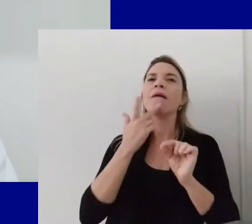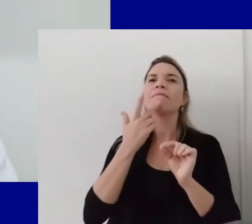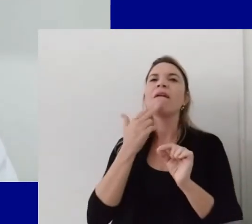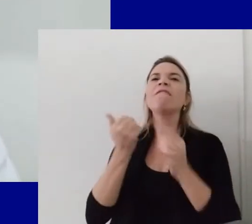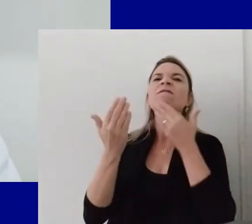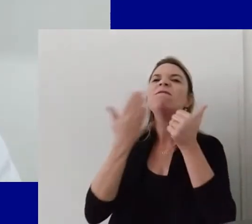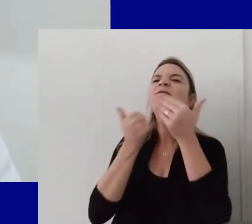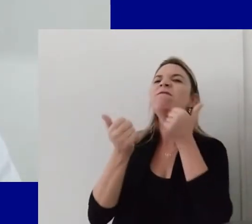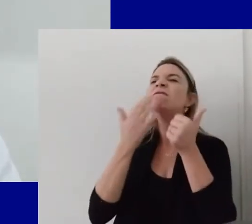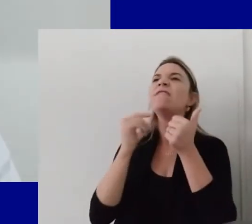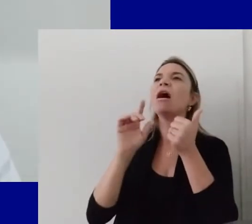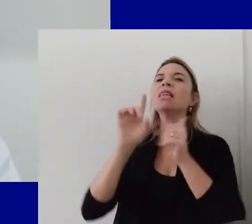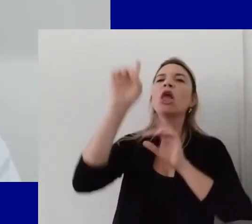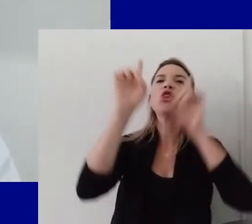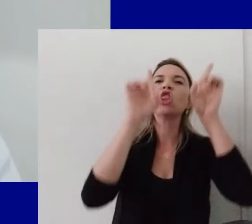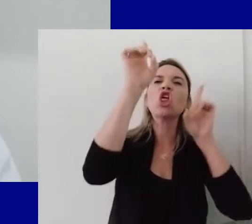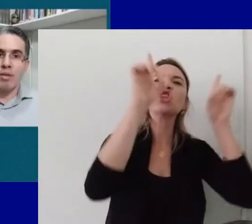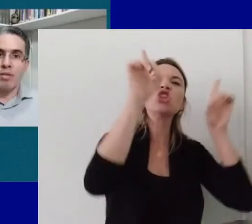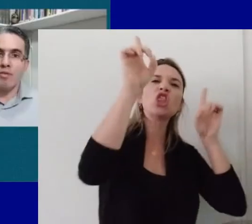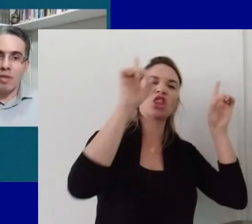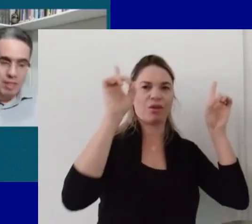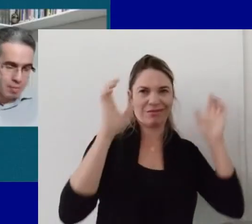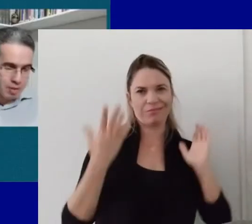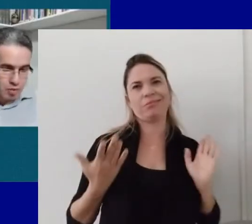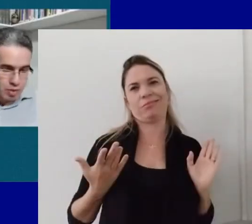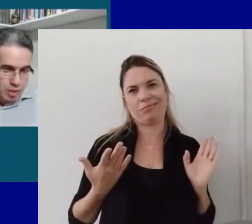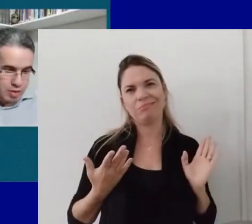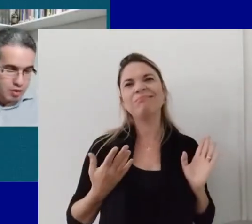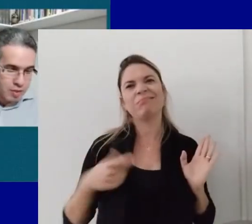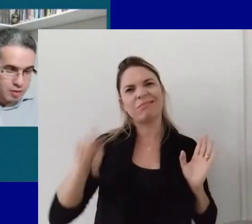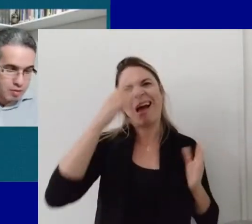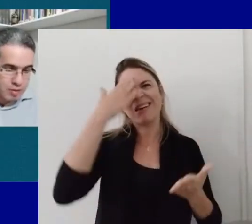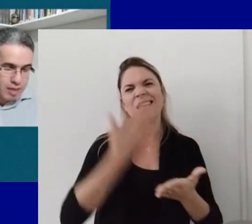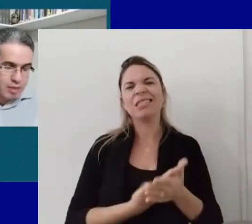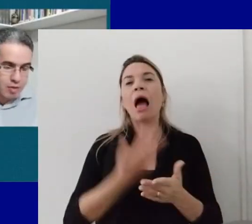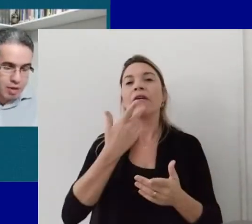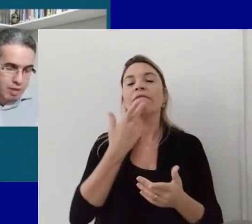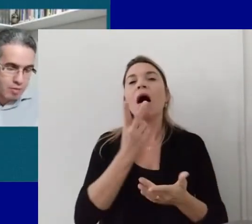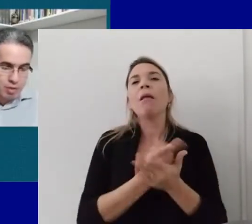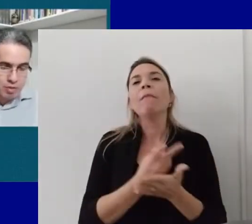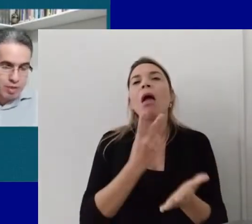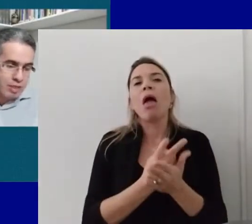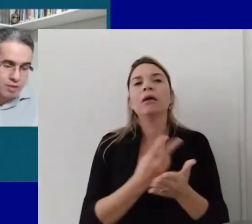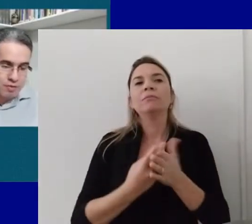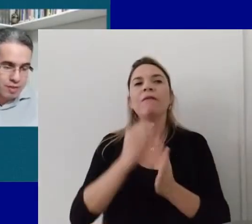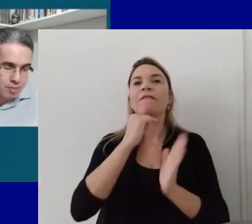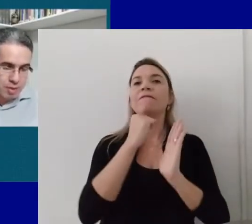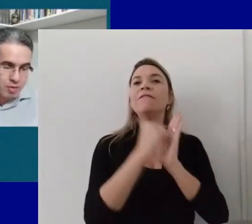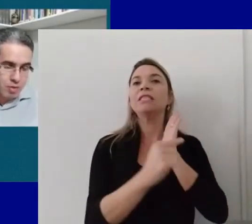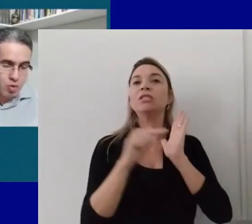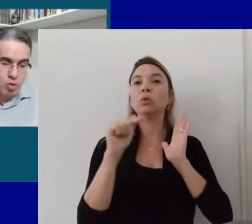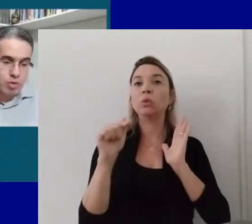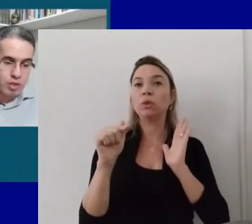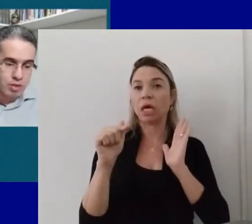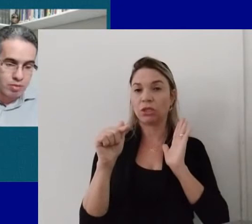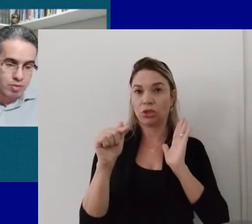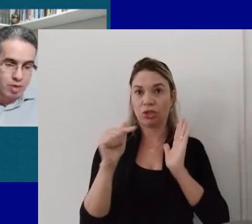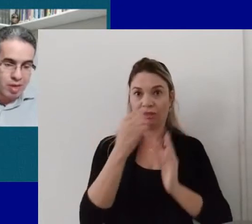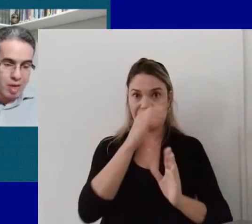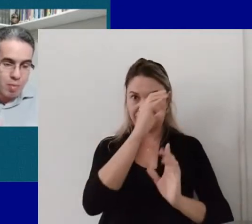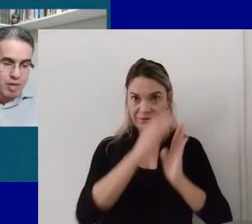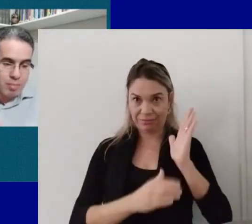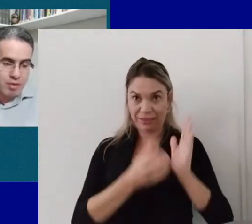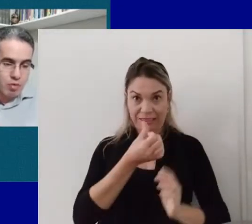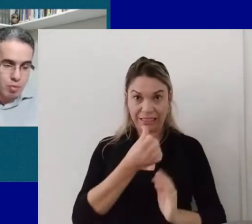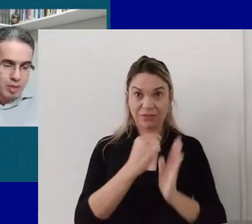deuses. E por isso eles usavam de vãs repetições. É o que diz o versículo 7. E orando, não useis de vãs repetições como